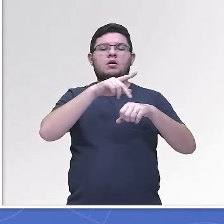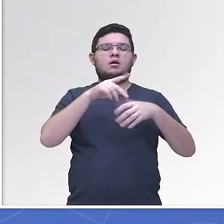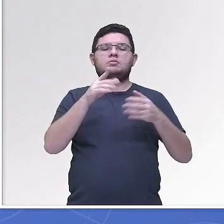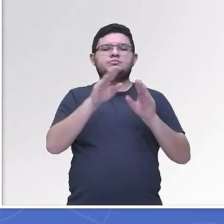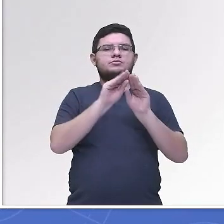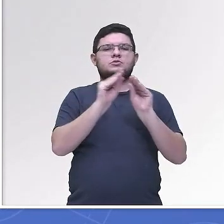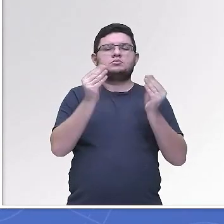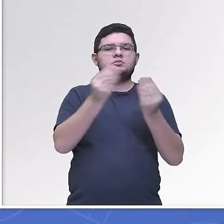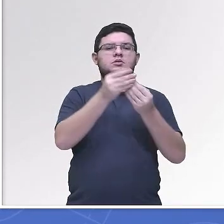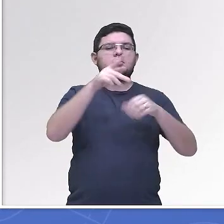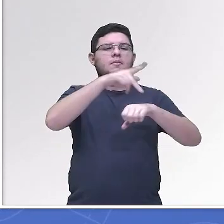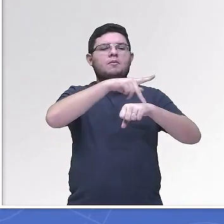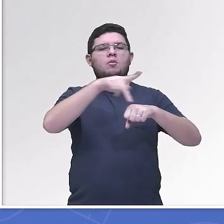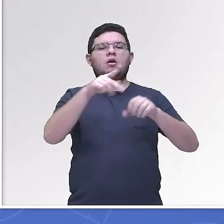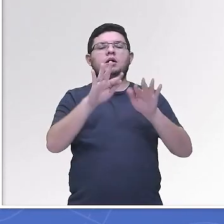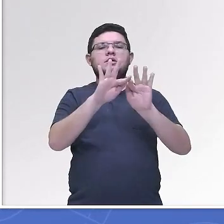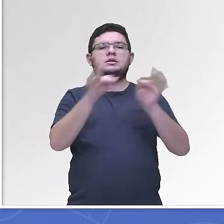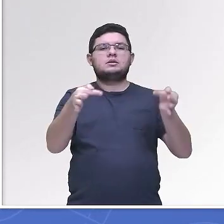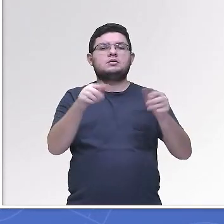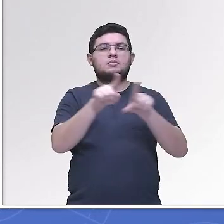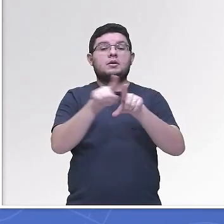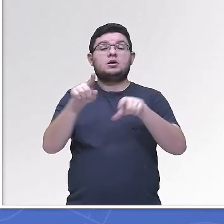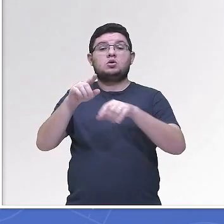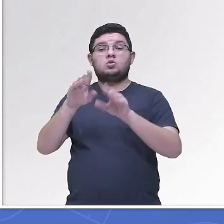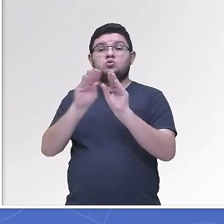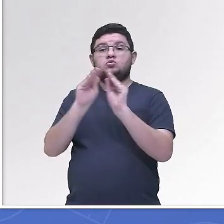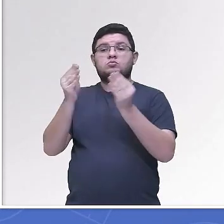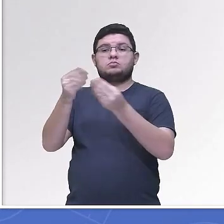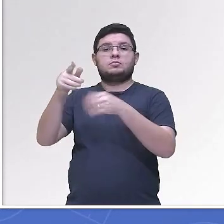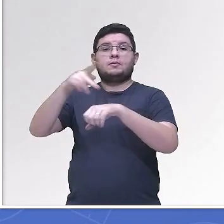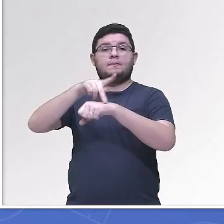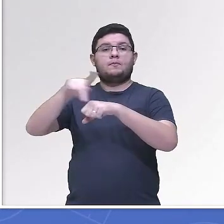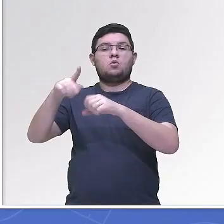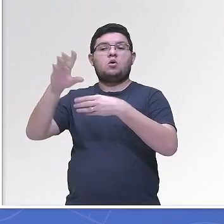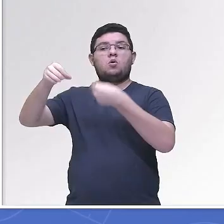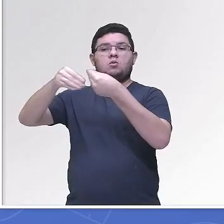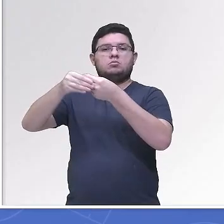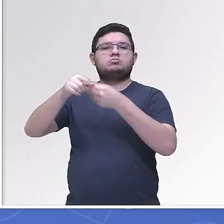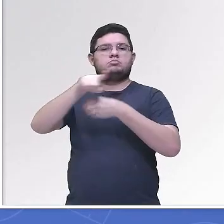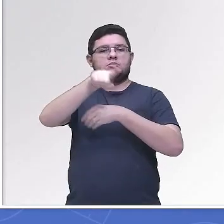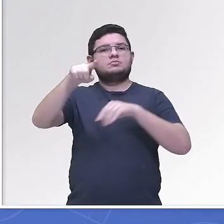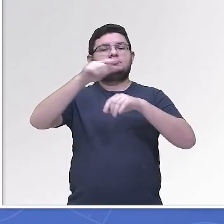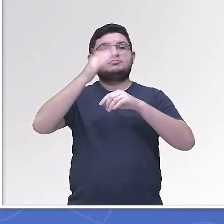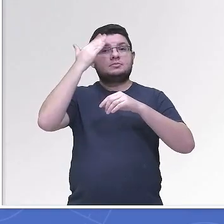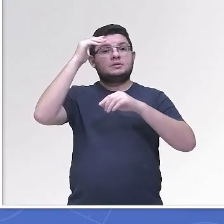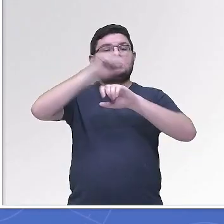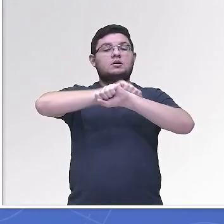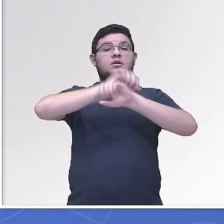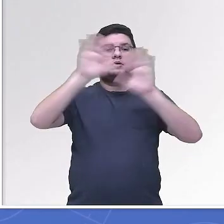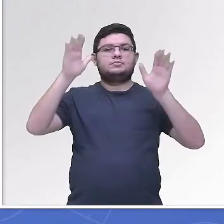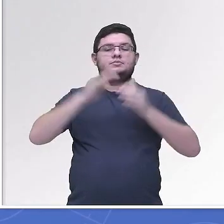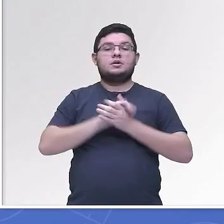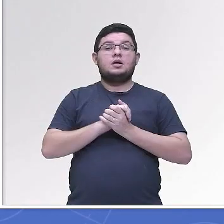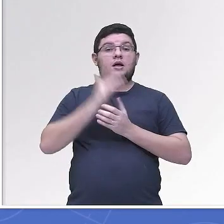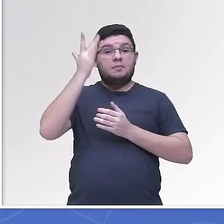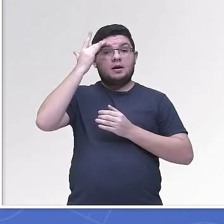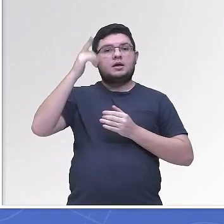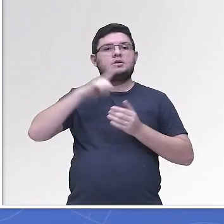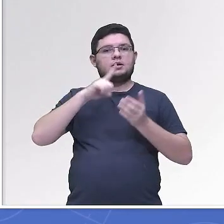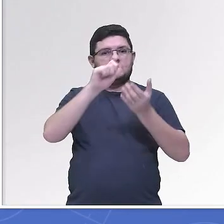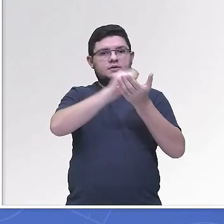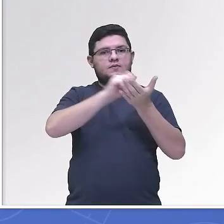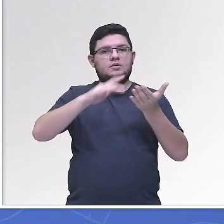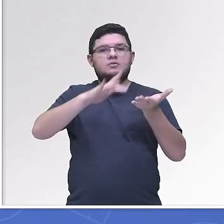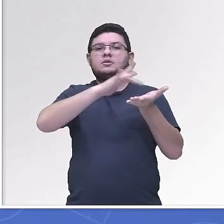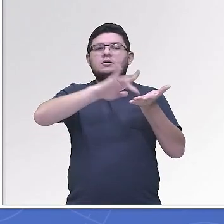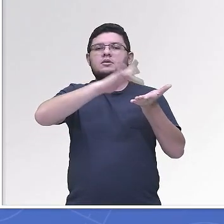substância composta. E amanhã nós teremos as nossas atividades do caderno